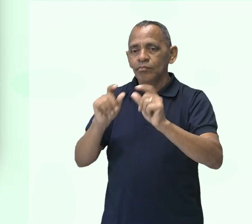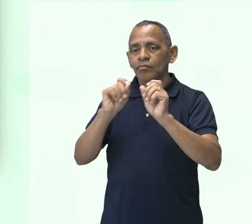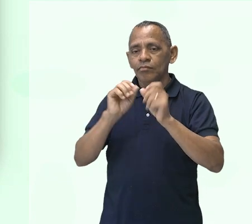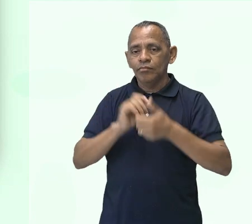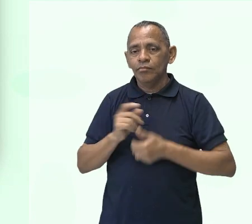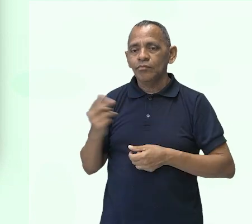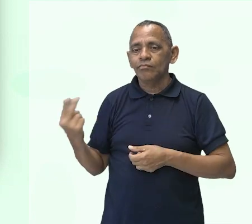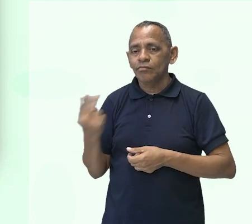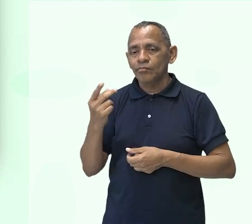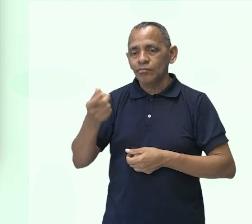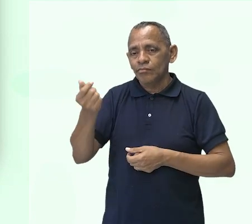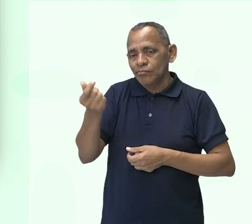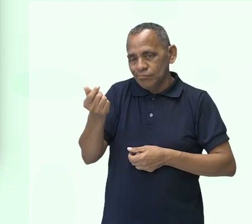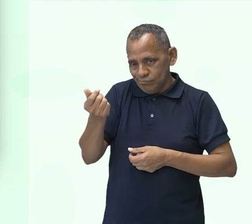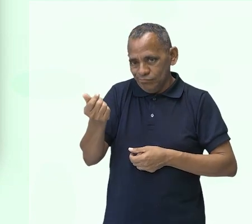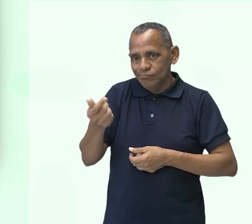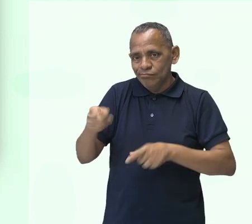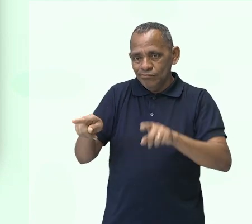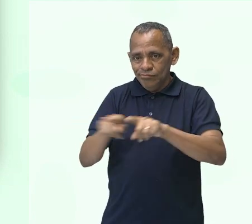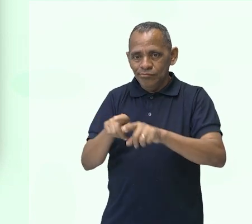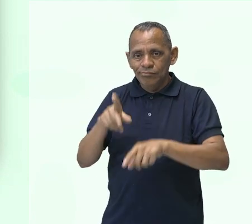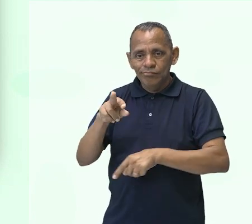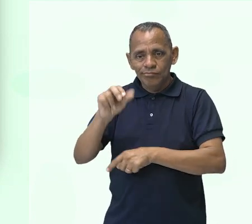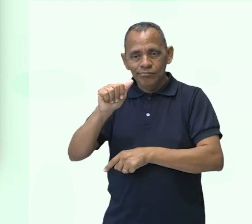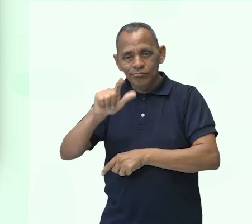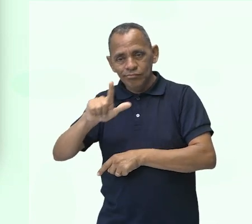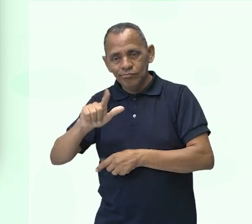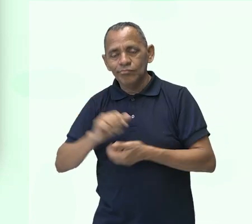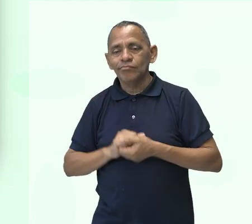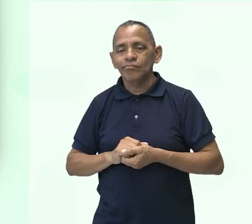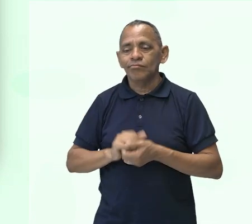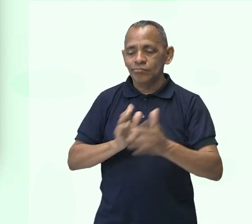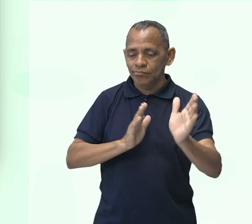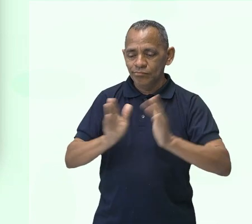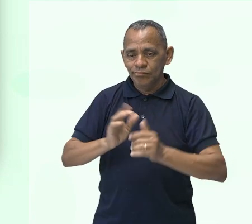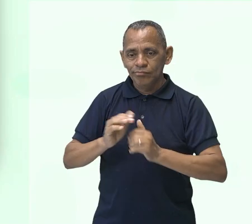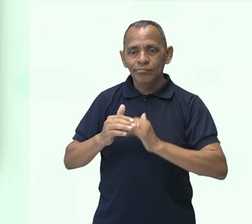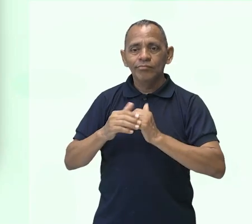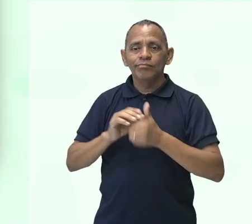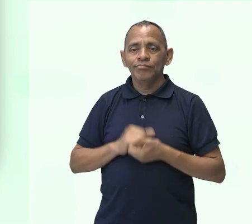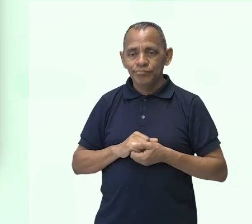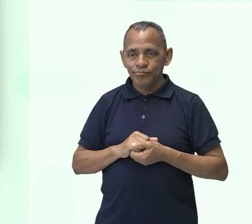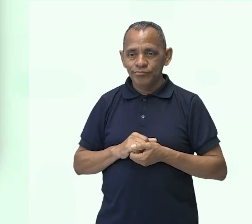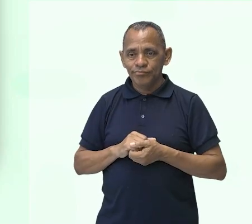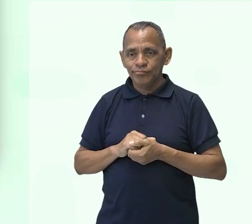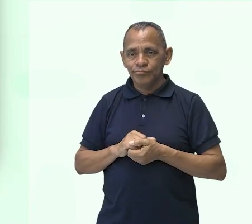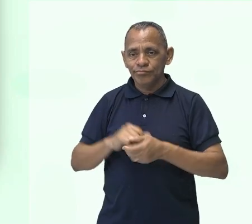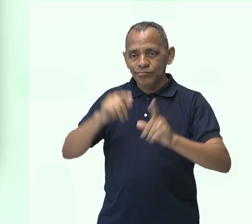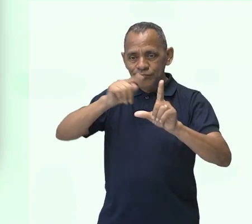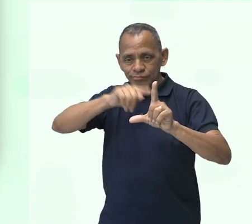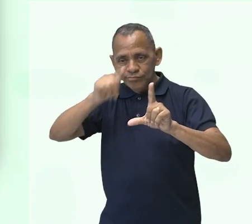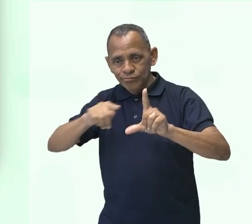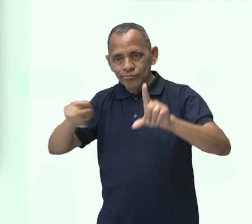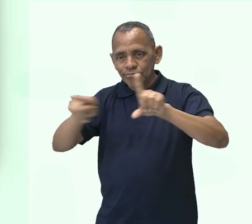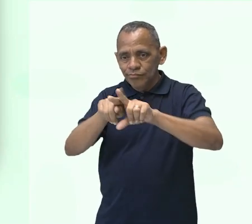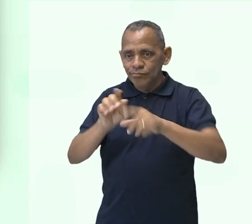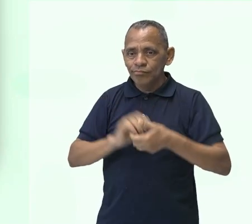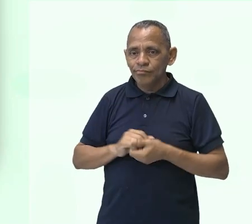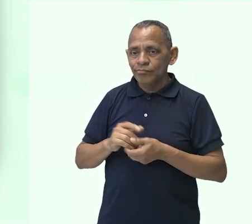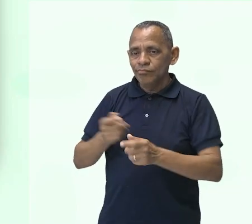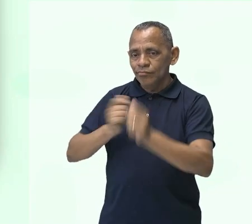um período de instabilidade econômica. Vamos observar também a questão do ajuste fiscal, com